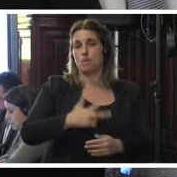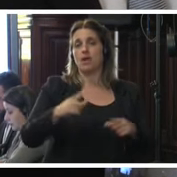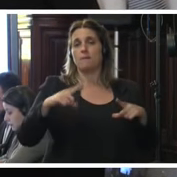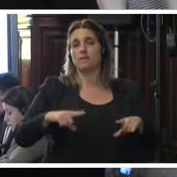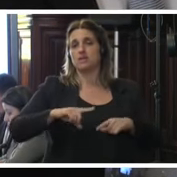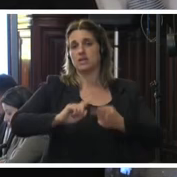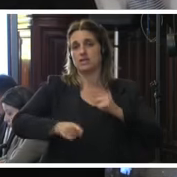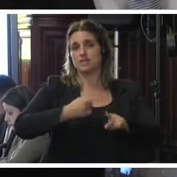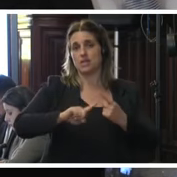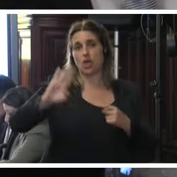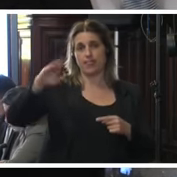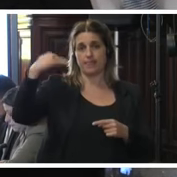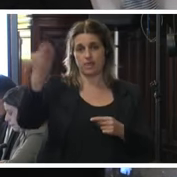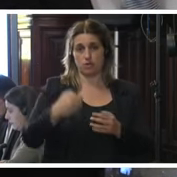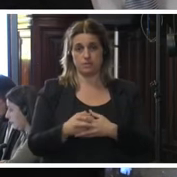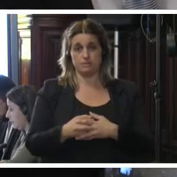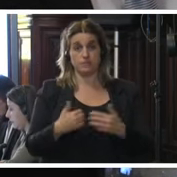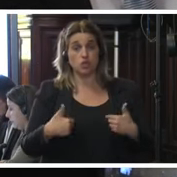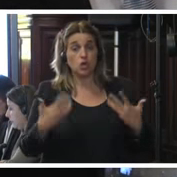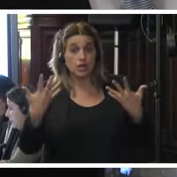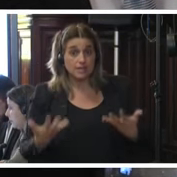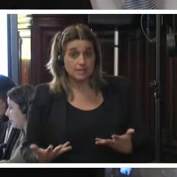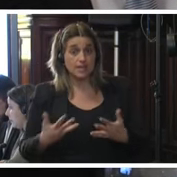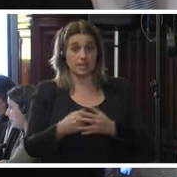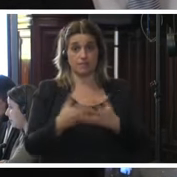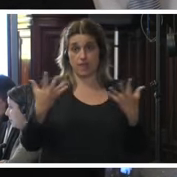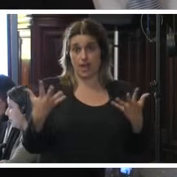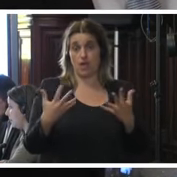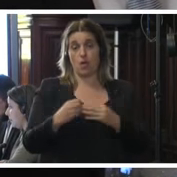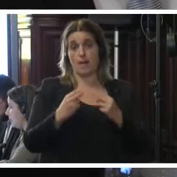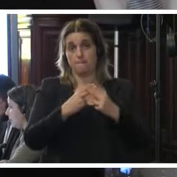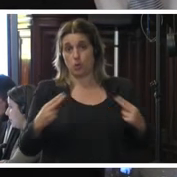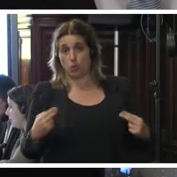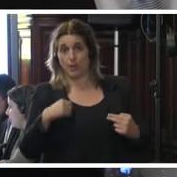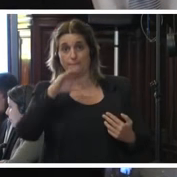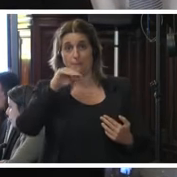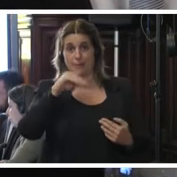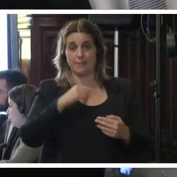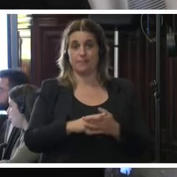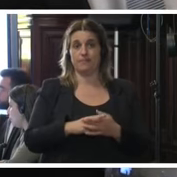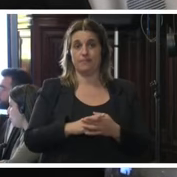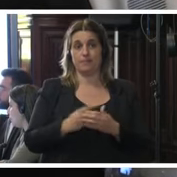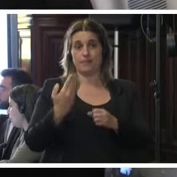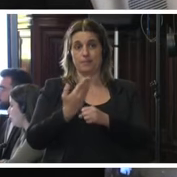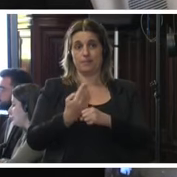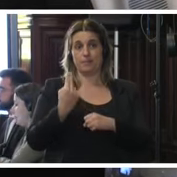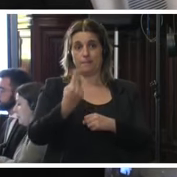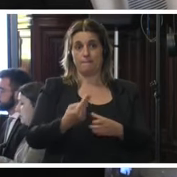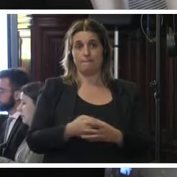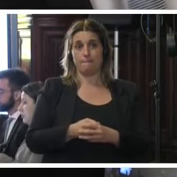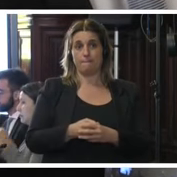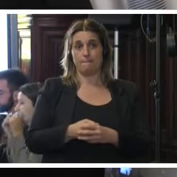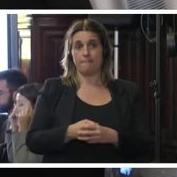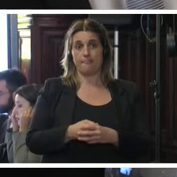I would like I will switch to Portuguese with your permission. O Estado brasileiro gostaria